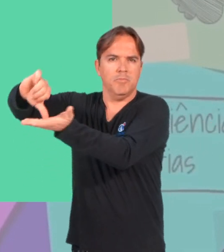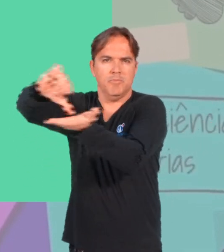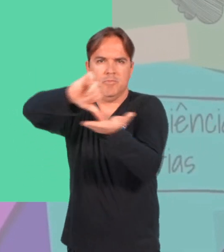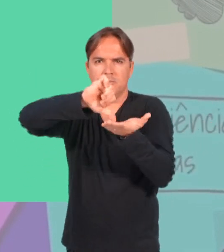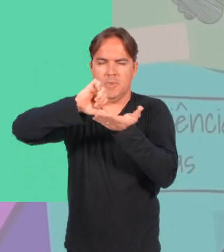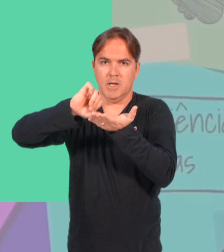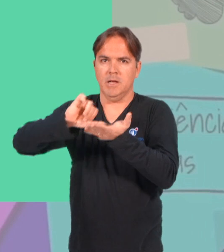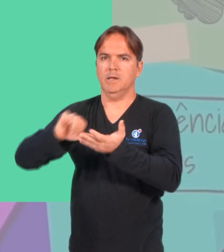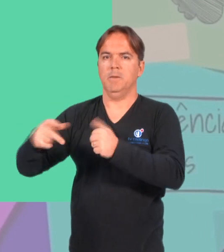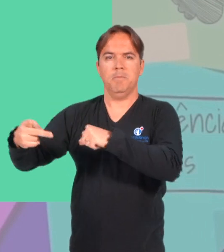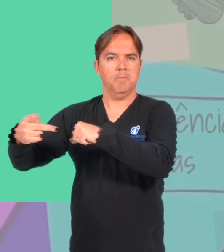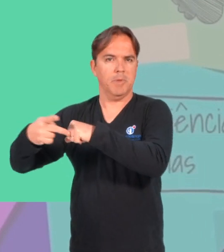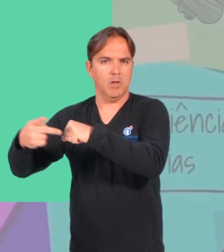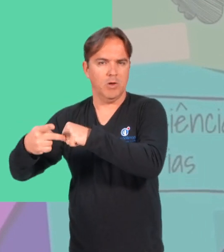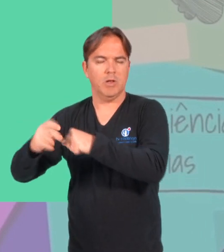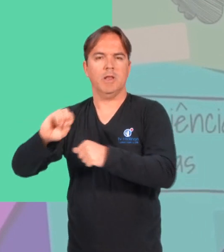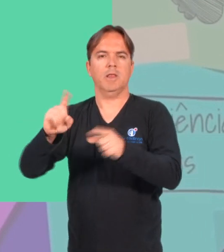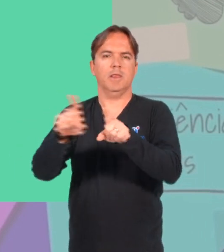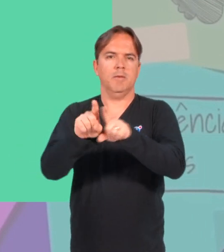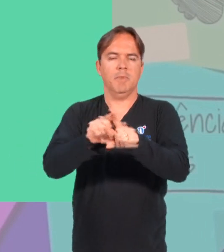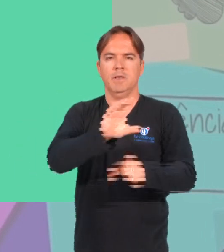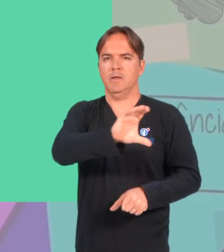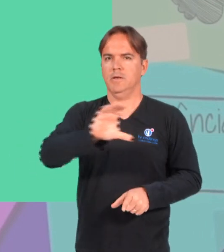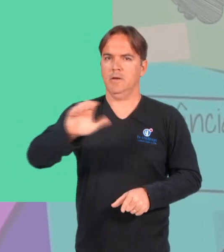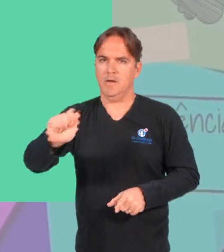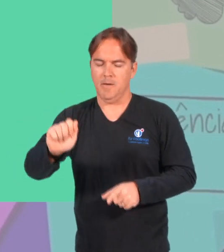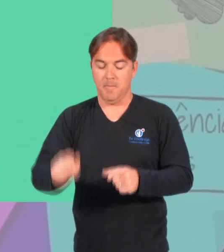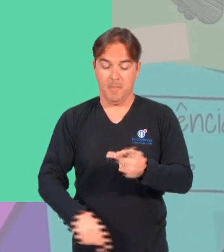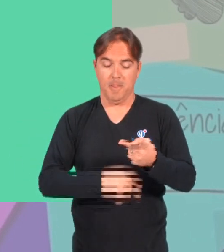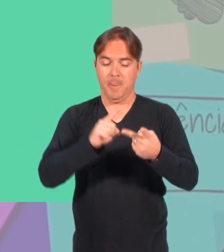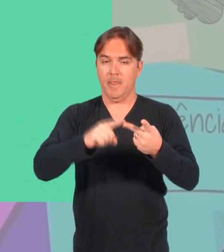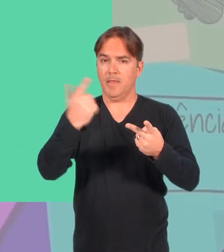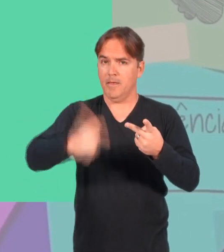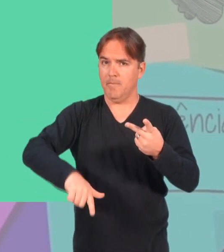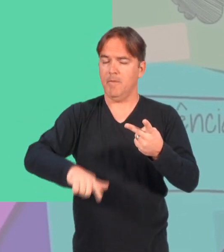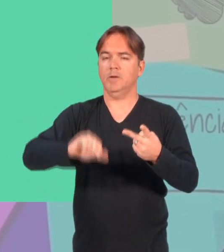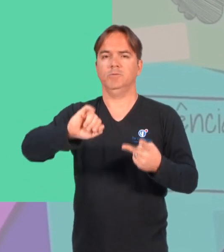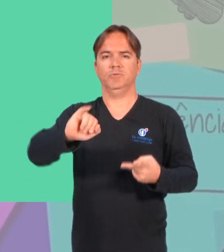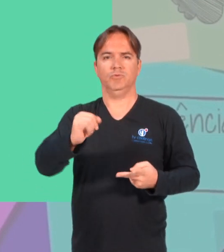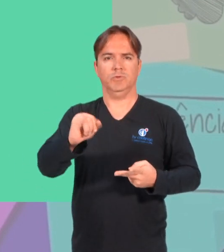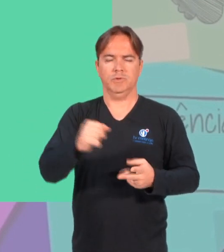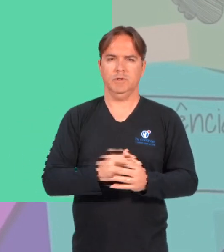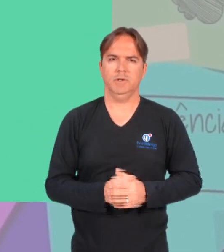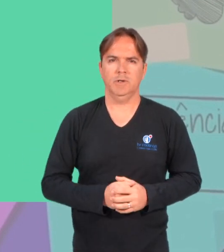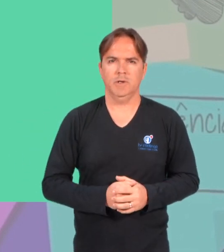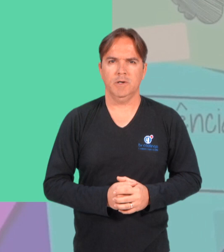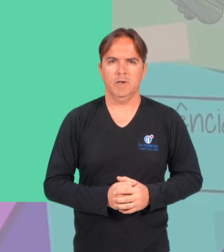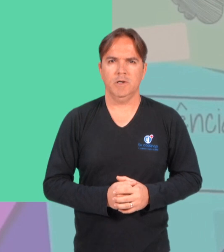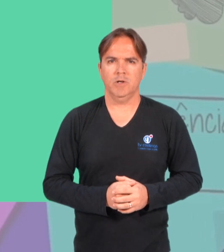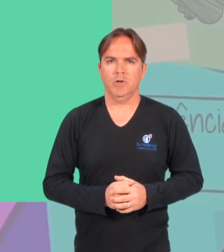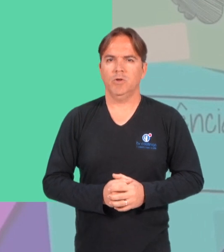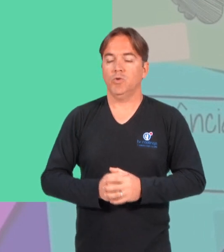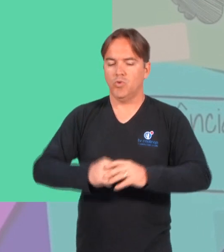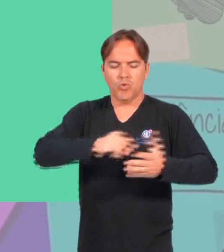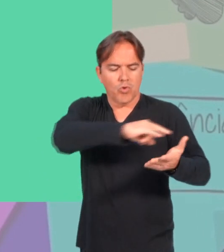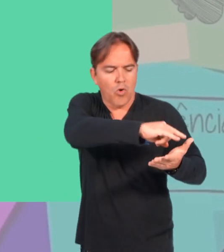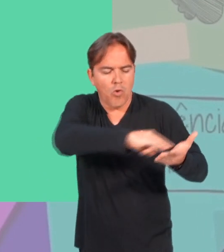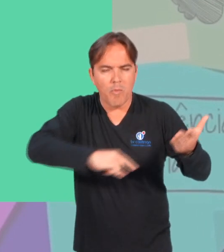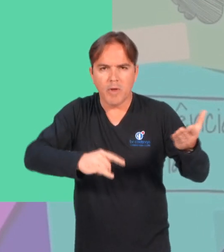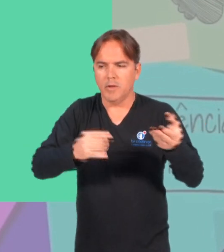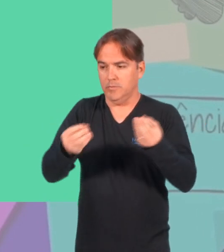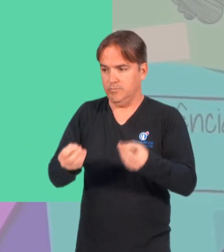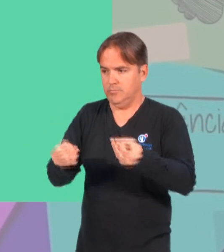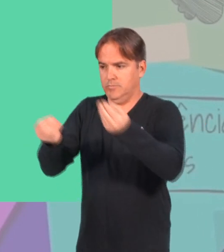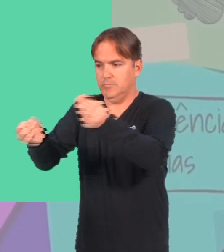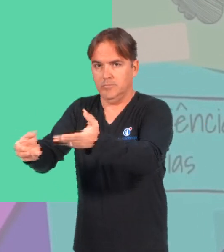campi Sede e Ciências Agrárias em Petrolina e no campus Juazeiro. A entrega da documentação pode